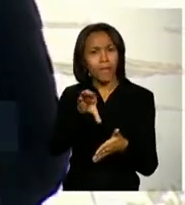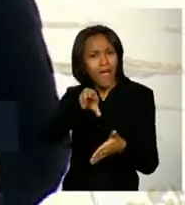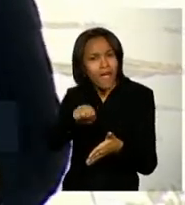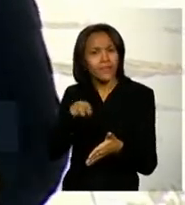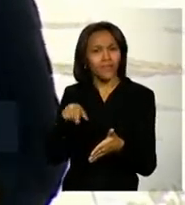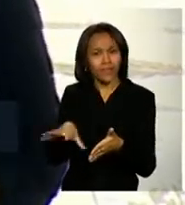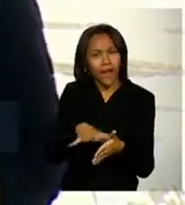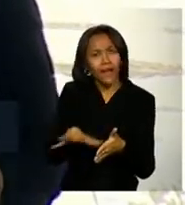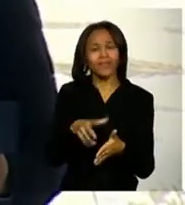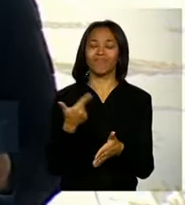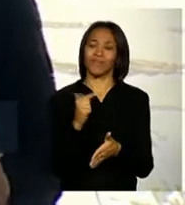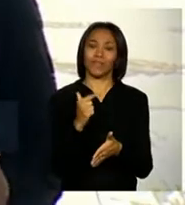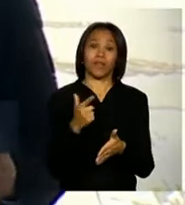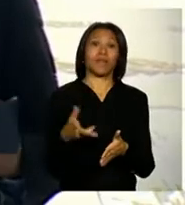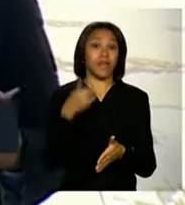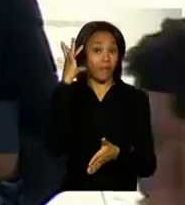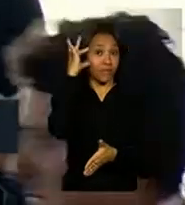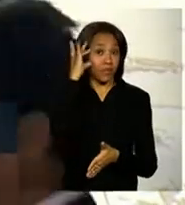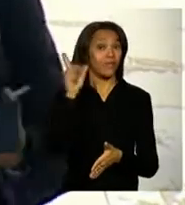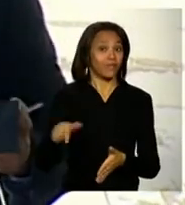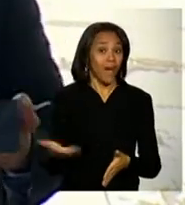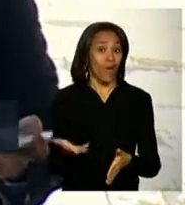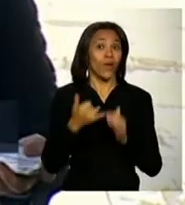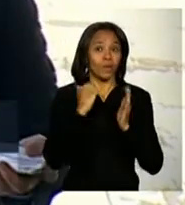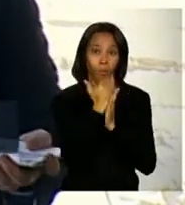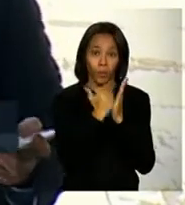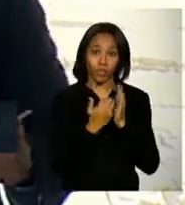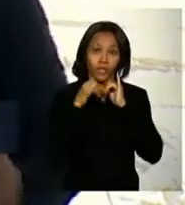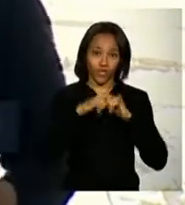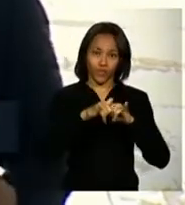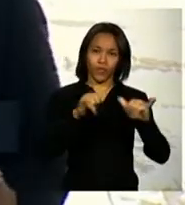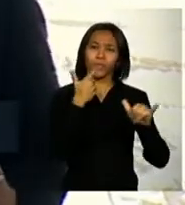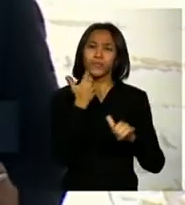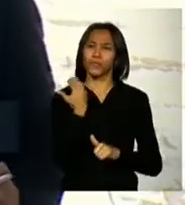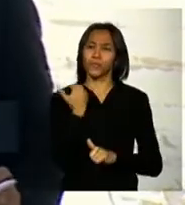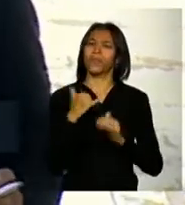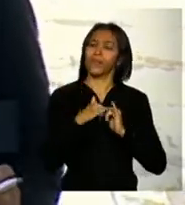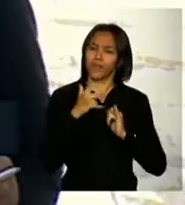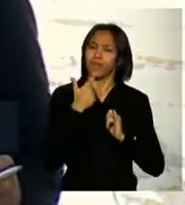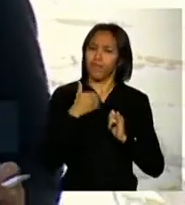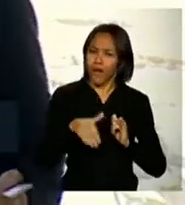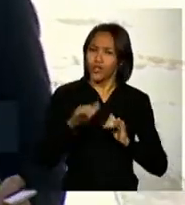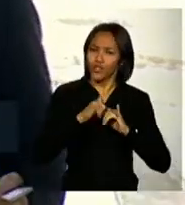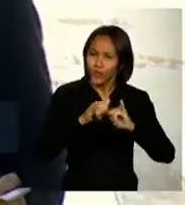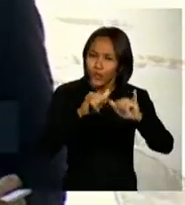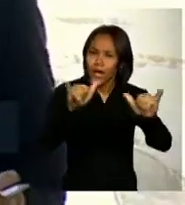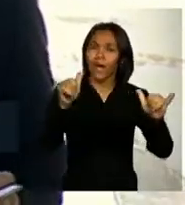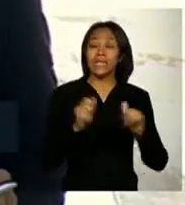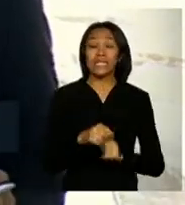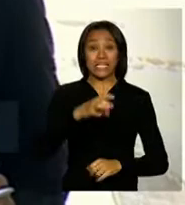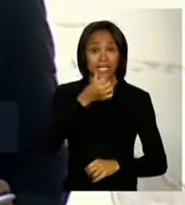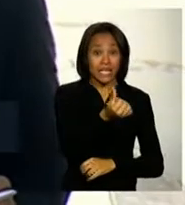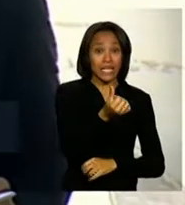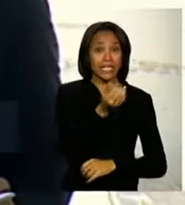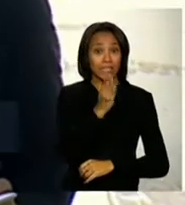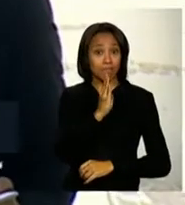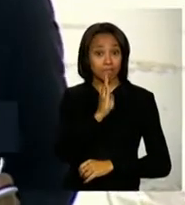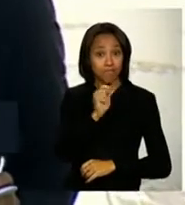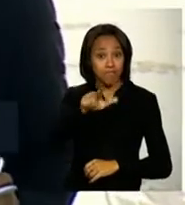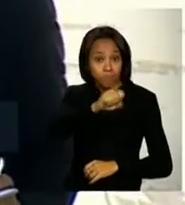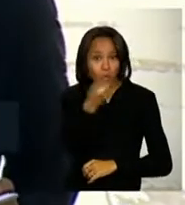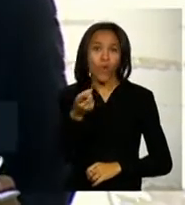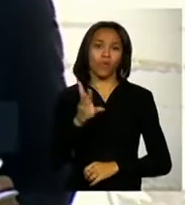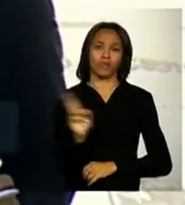apresenta Dilma está lançando esse plano agora nos próximos dias está destinando 6 bilhões de reais